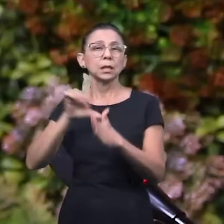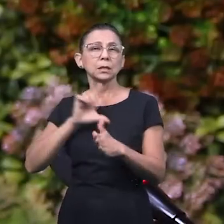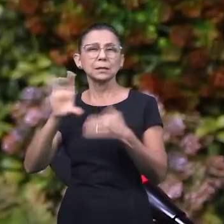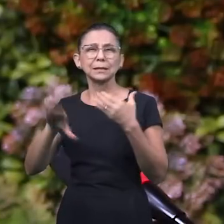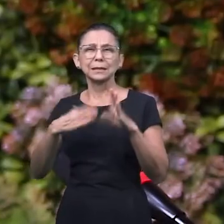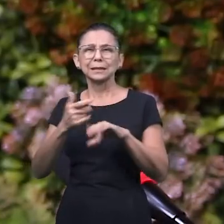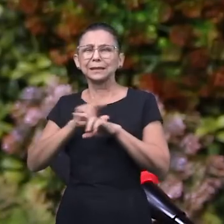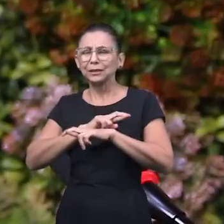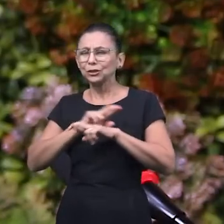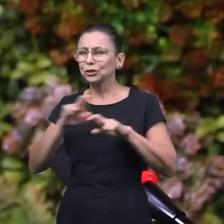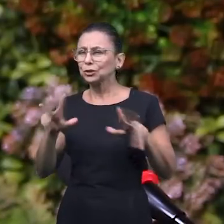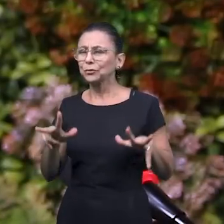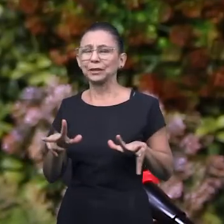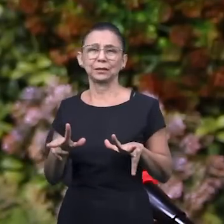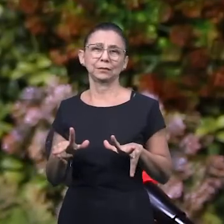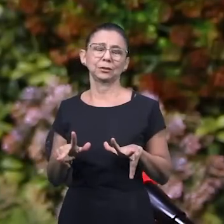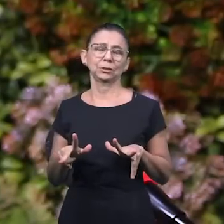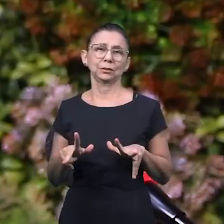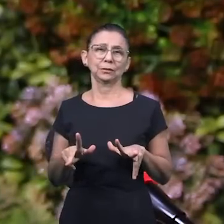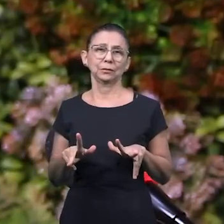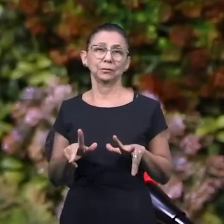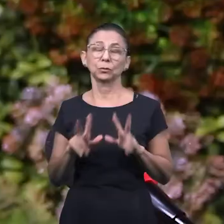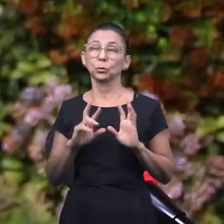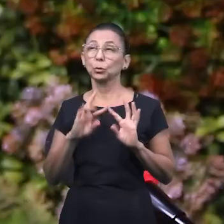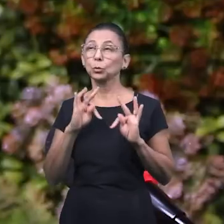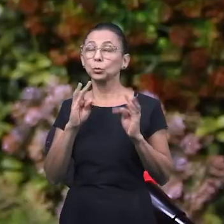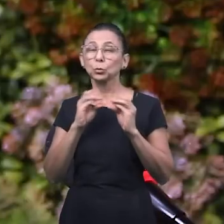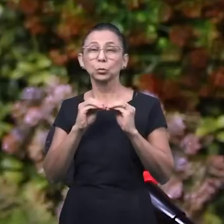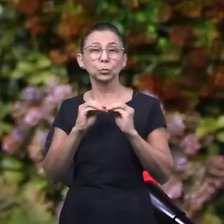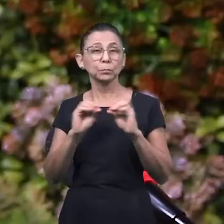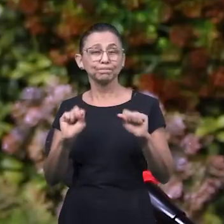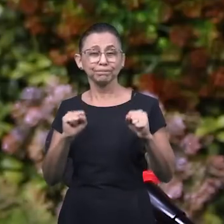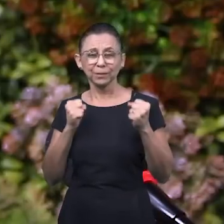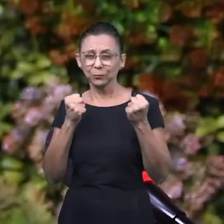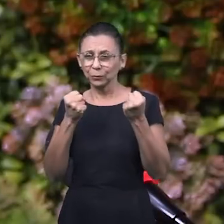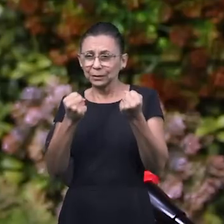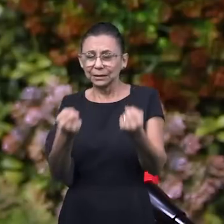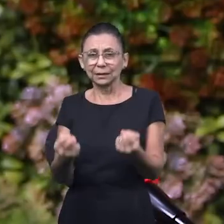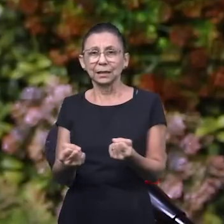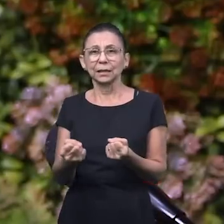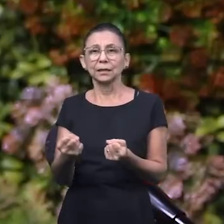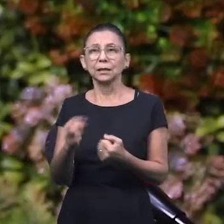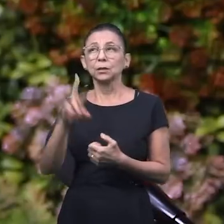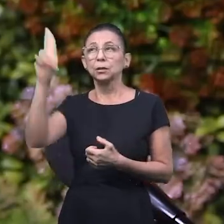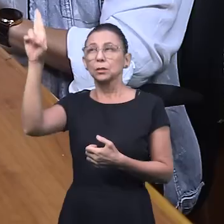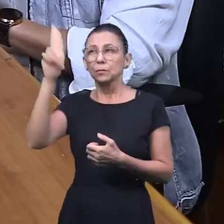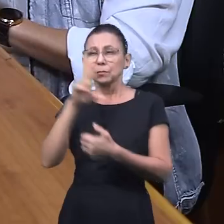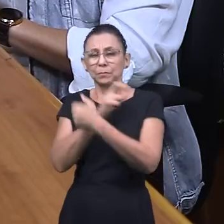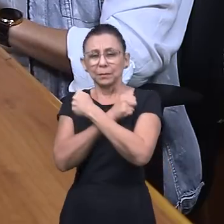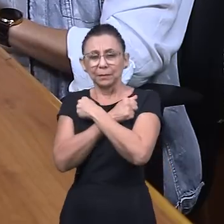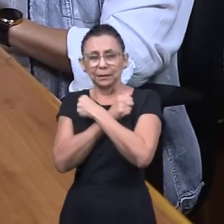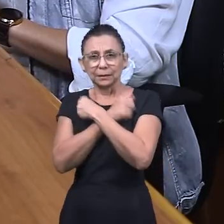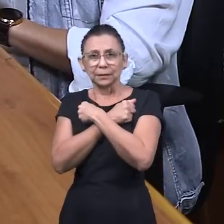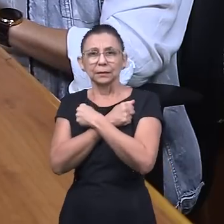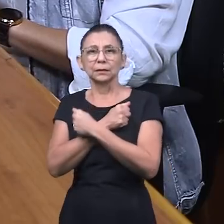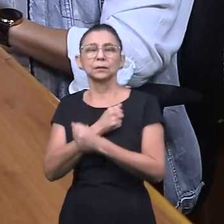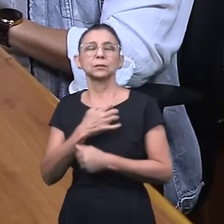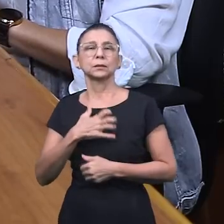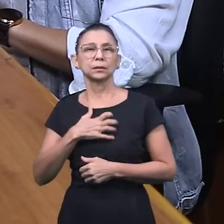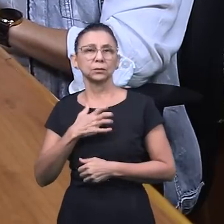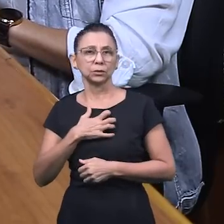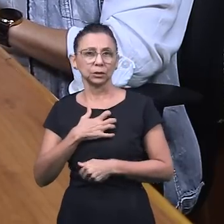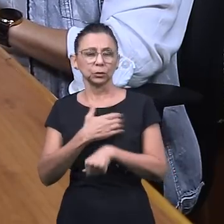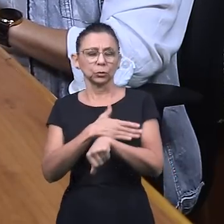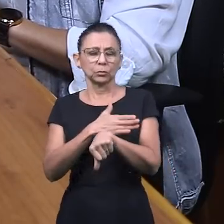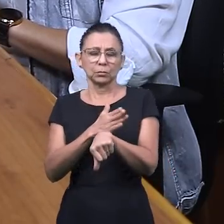Tocava como eu nunca cantei antes. Tudo que eu fiz foi muito intenso. E eu senti o abraço do Senhor todos os segundos